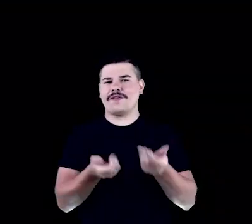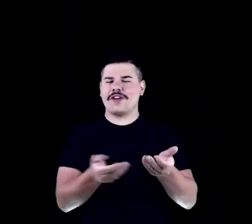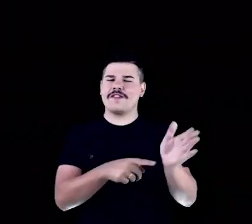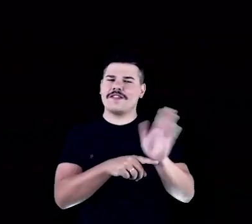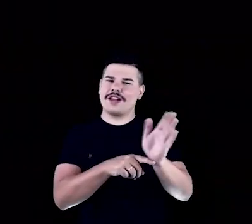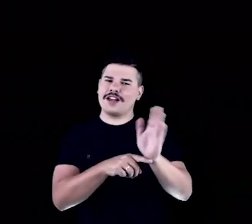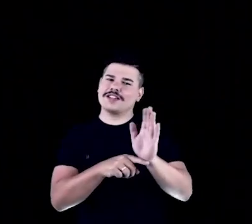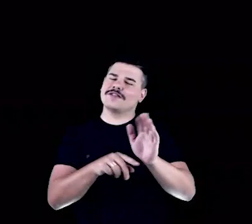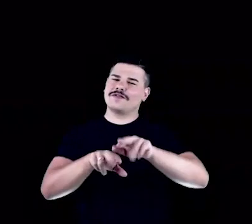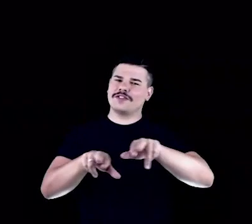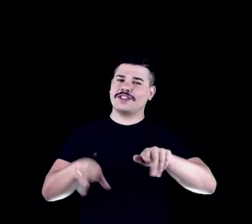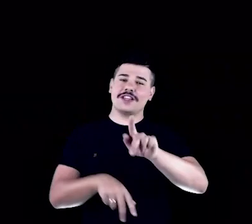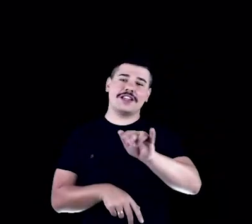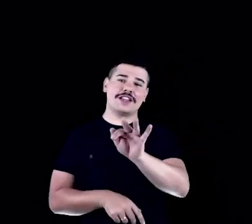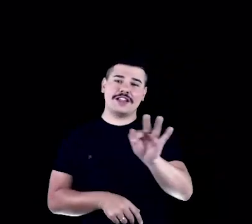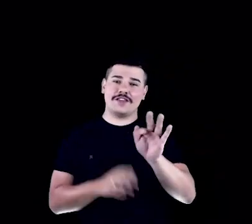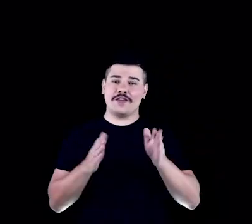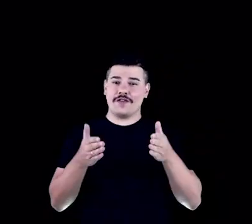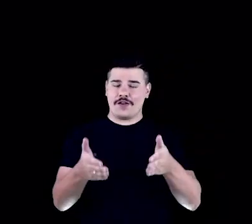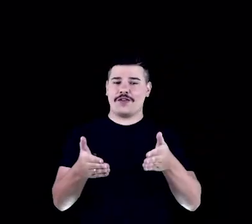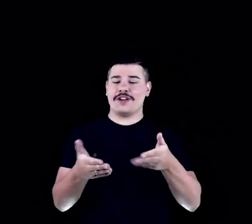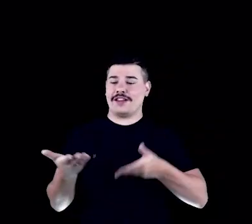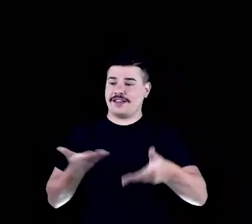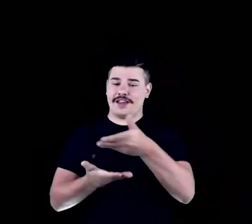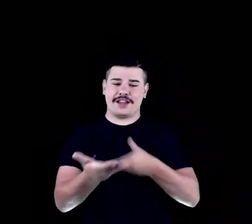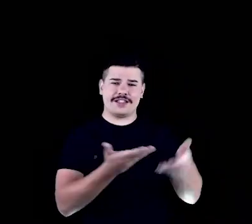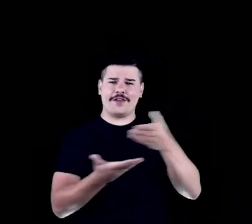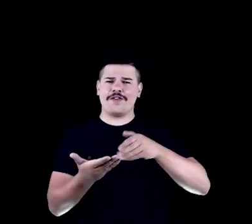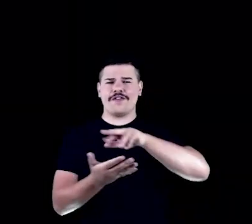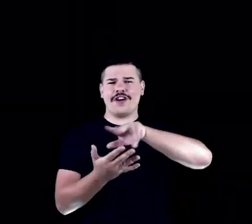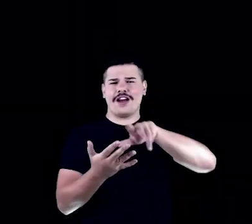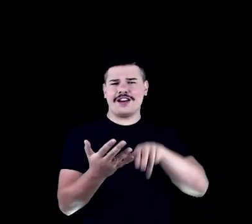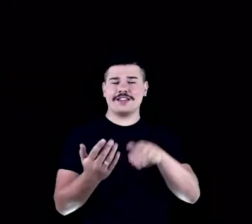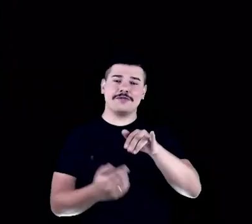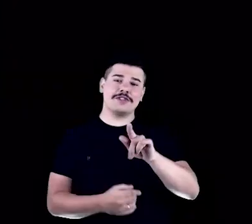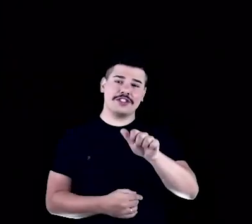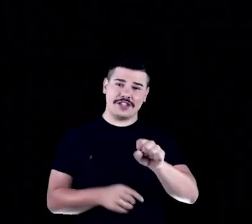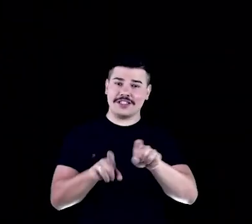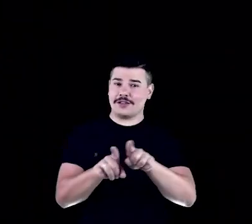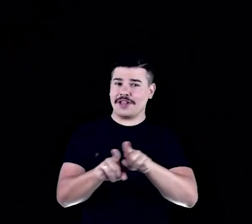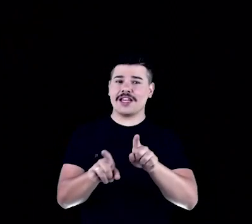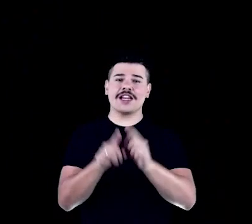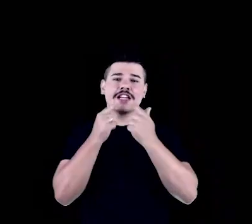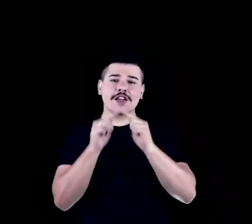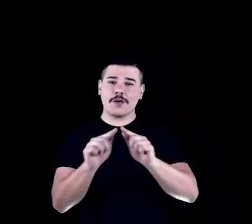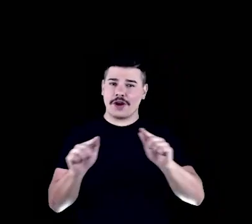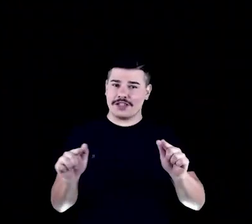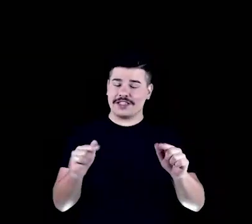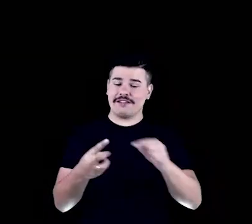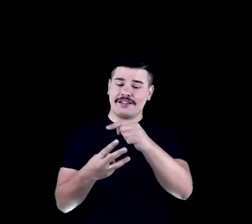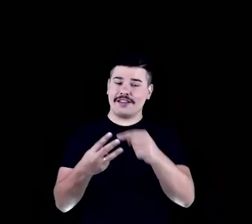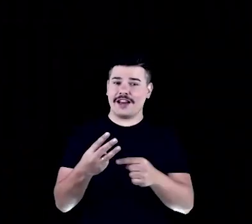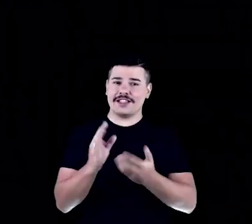livretos, cartazes, vídeos e GIFs. Explora as interações entre diversas mídias e linguagens.